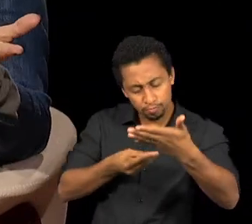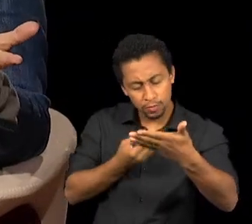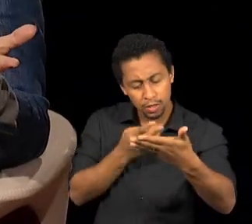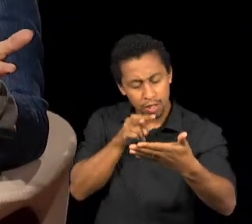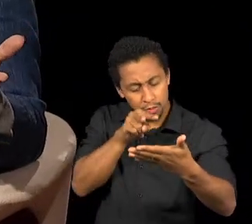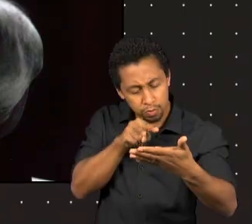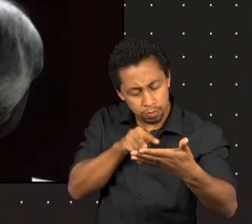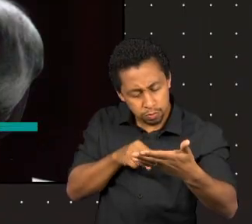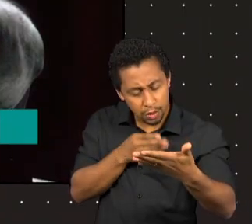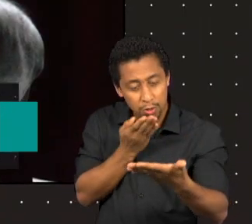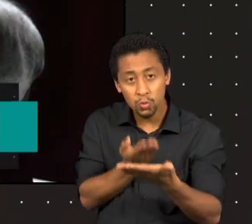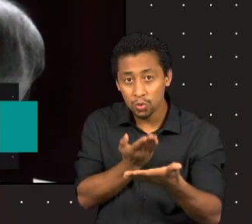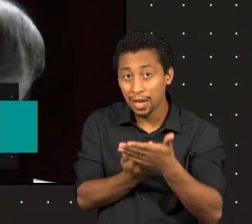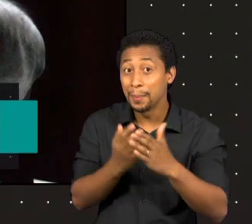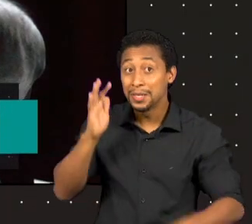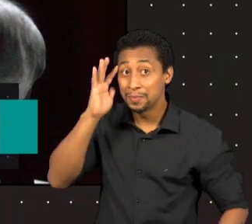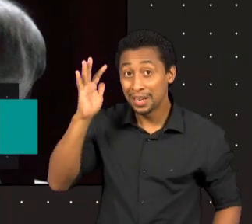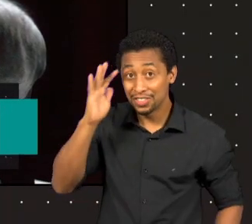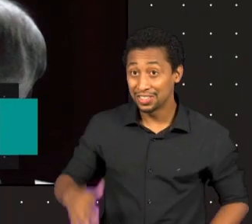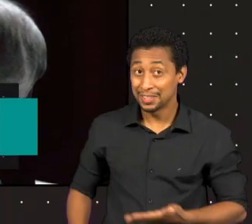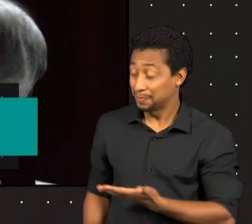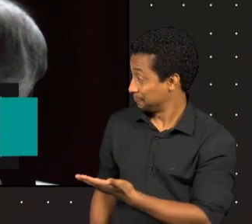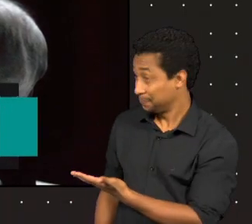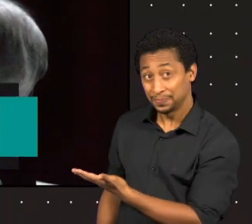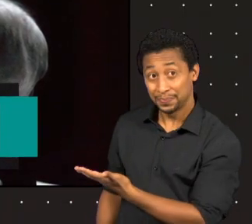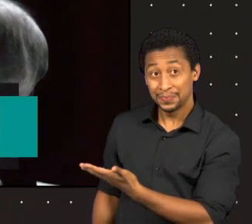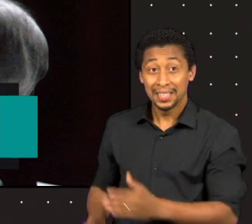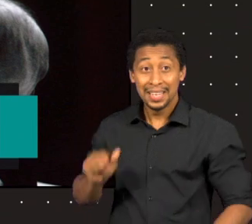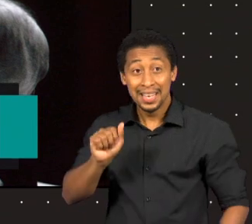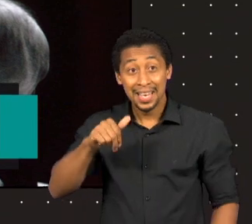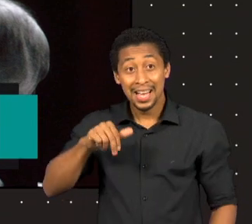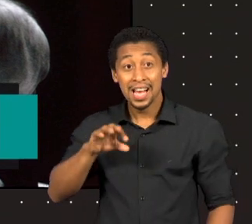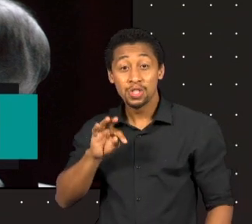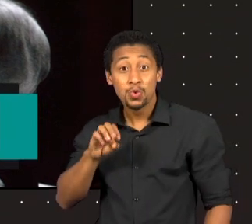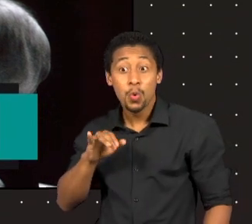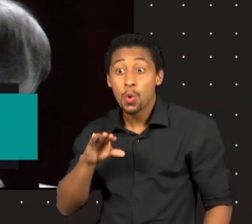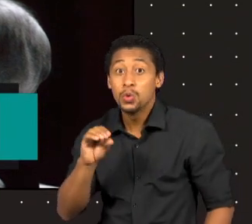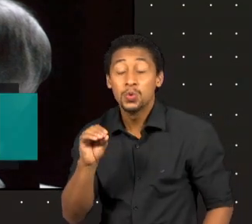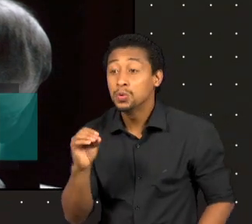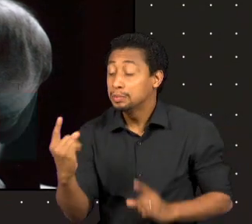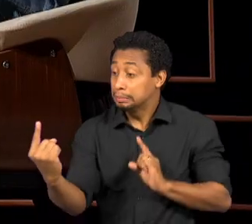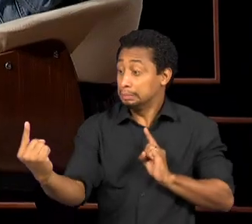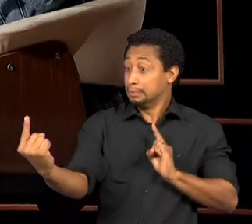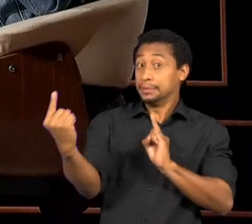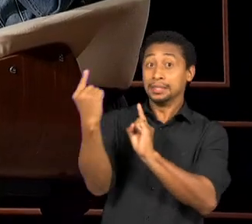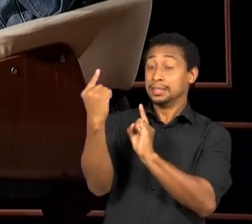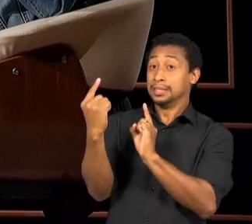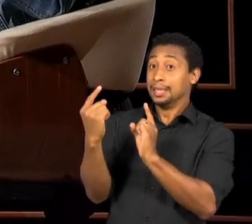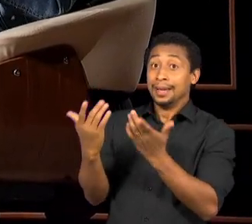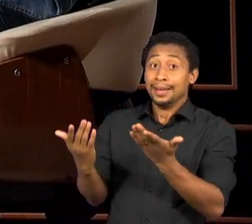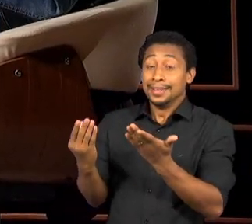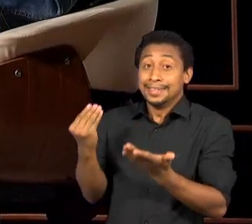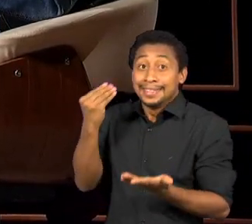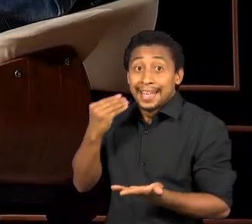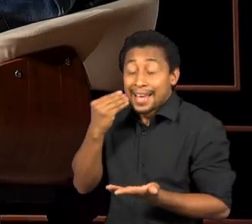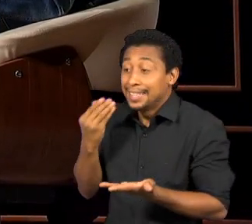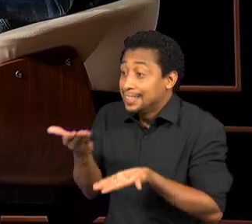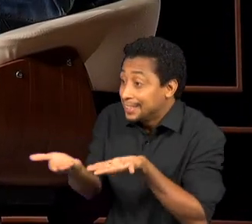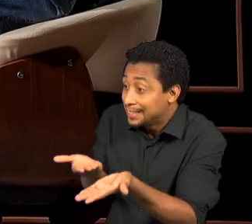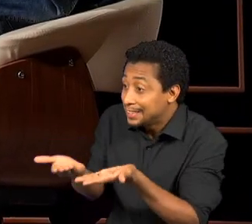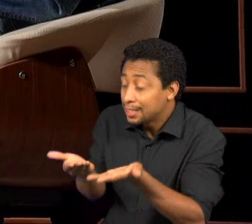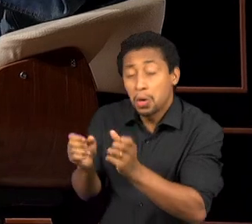Antônia Bujanra na minha frente, eu tremendo, eu fiz o teste e fui embora. E, de repente, eu tinha